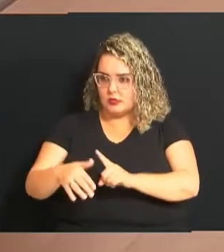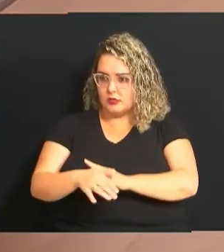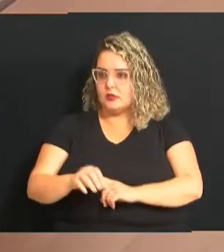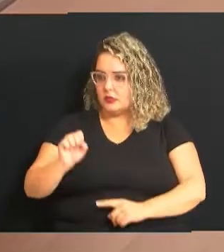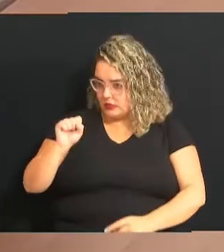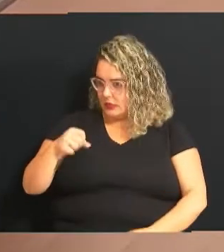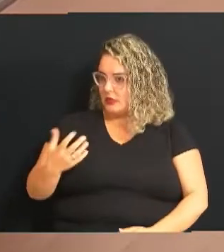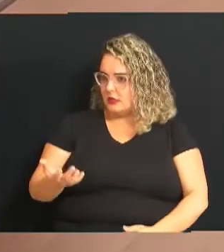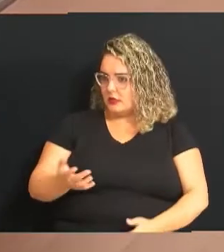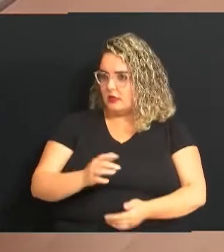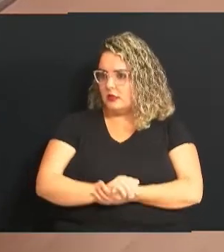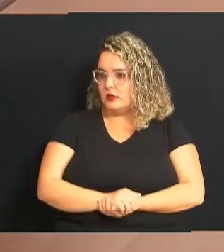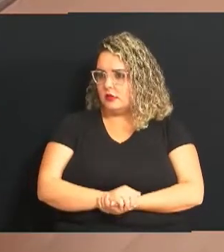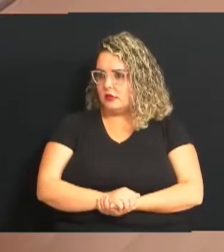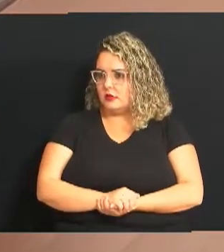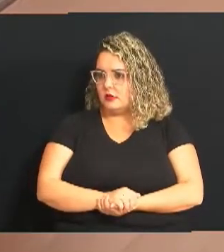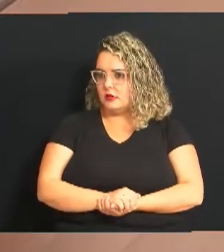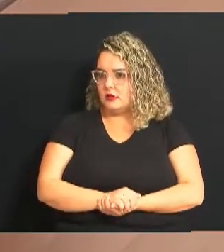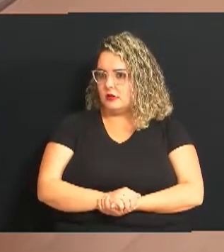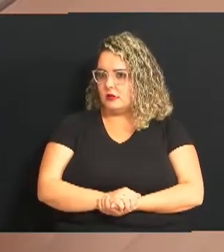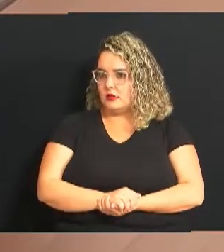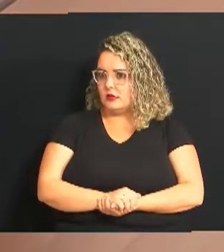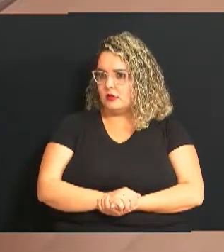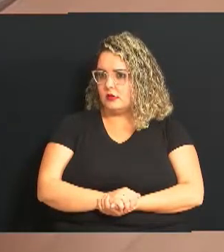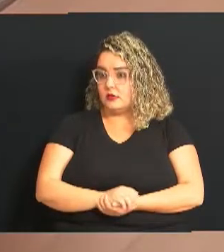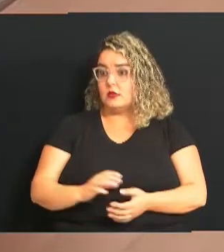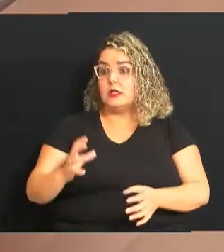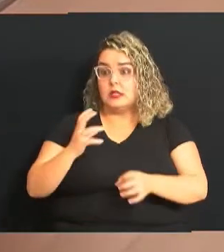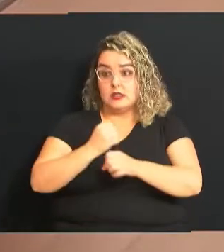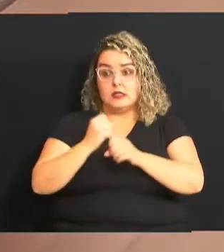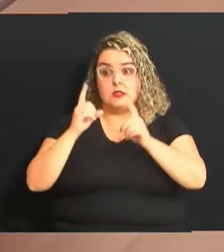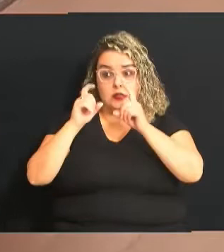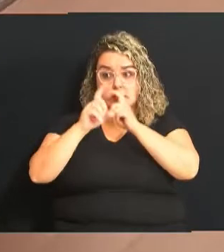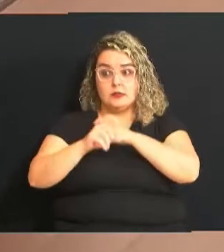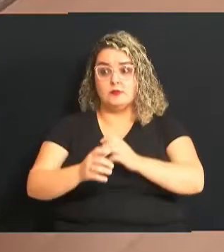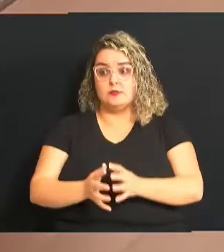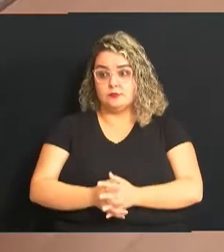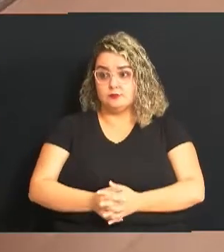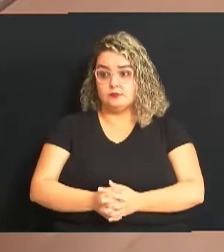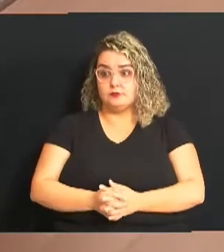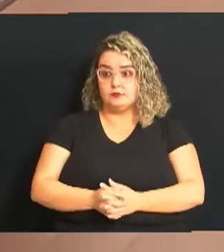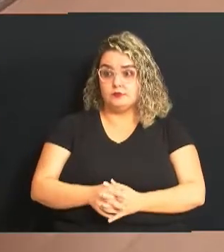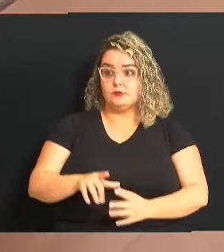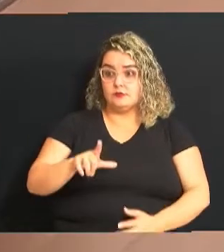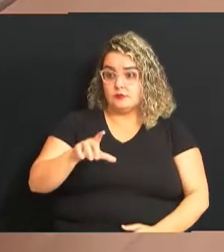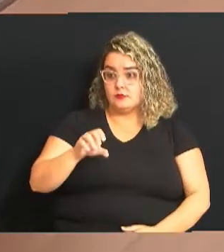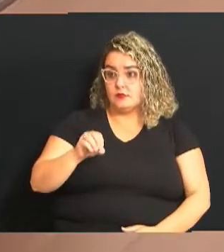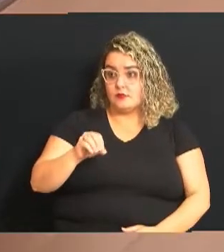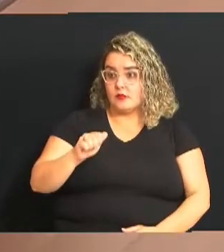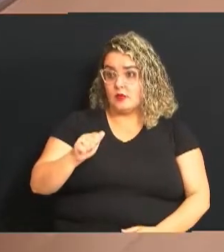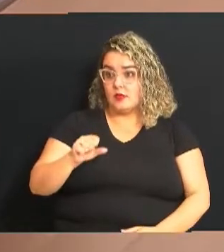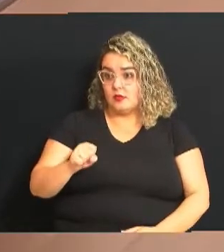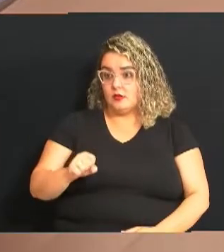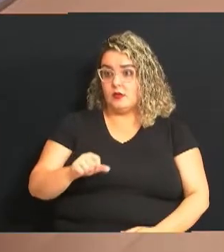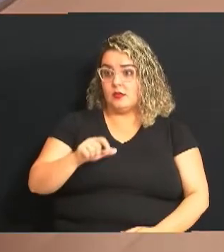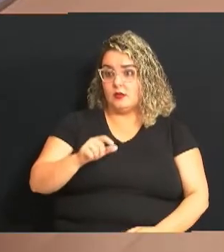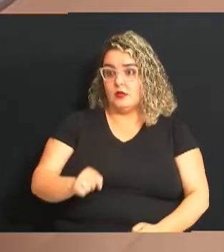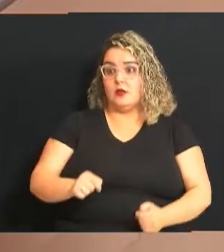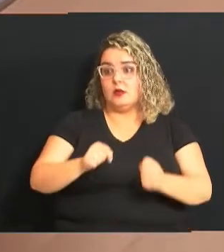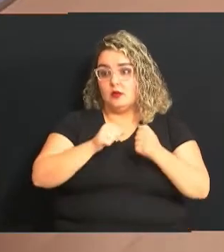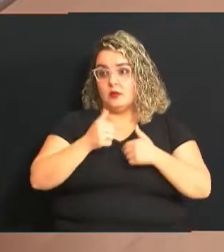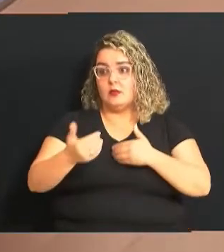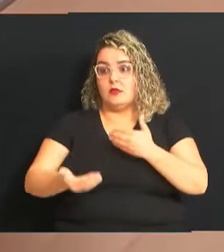Sim. Que equação difícil, hein? Que o LOAS, a gente chama de benefício de